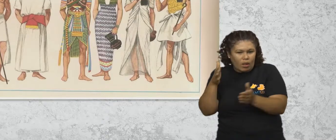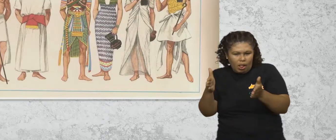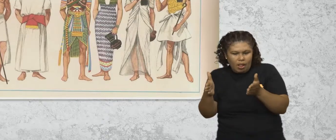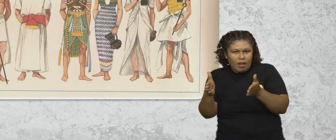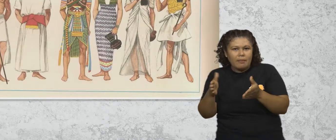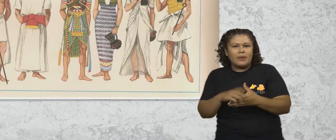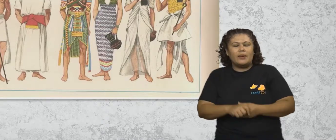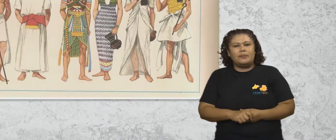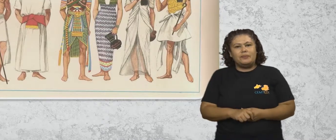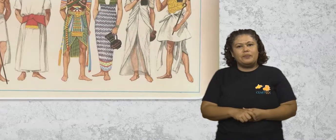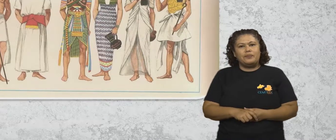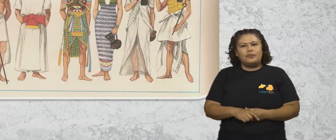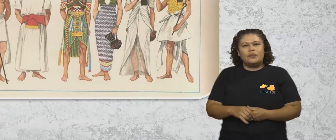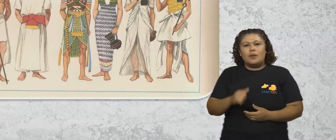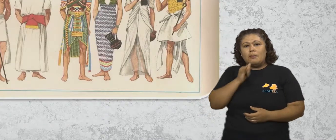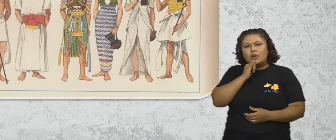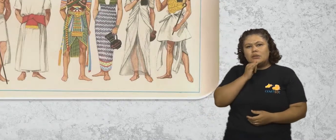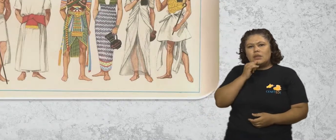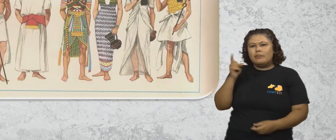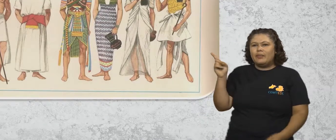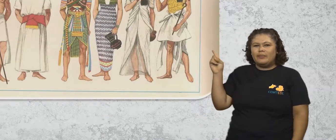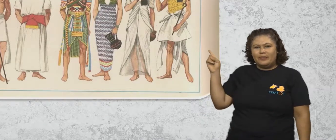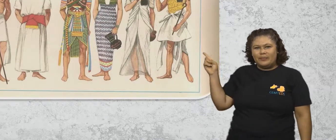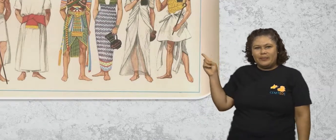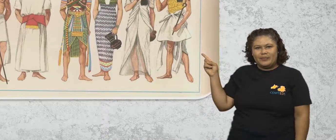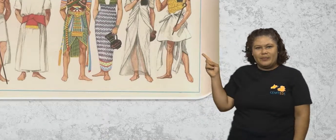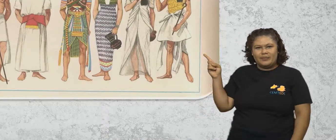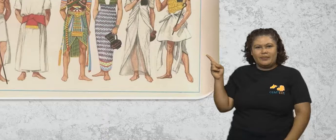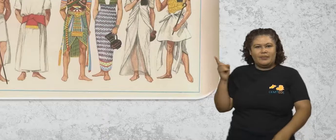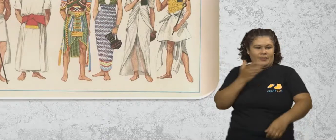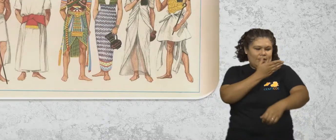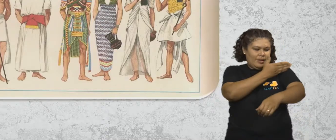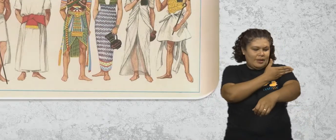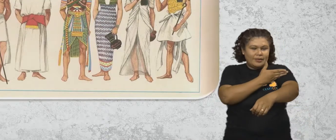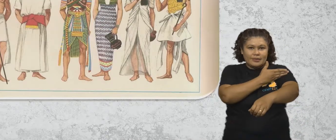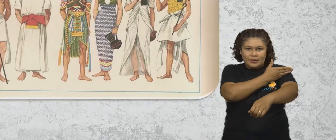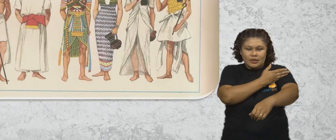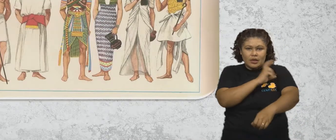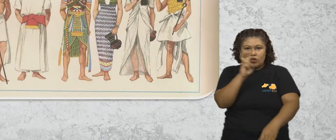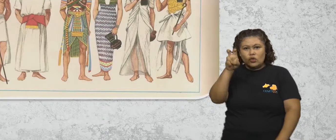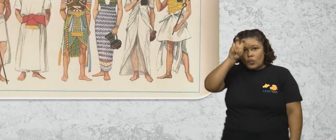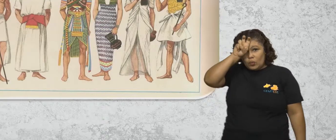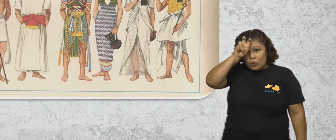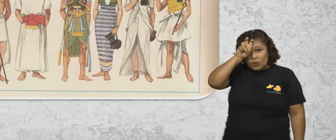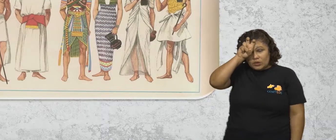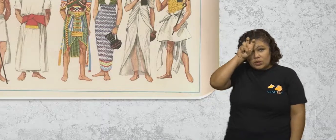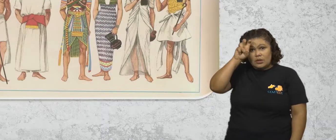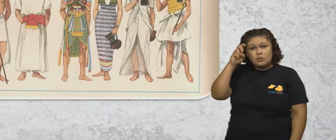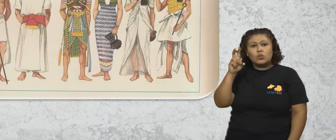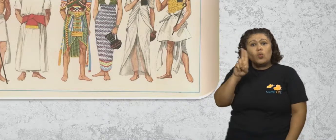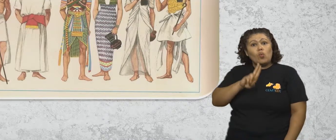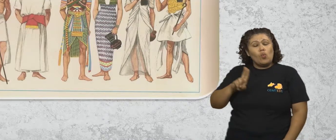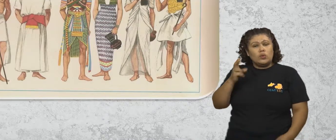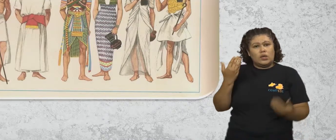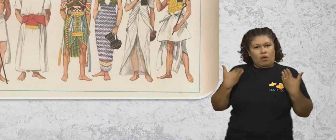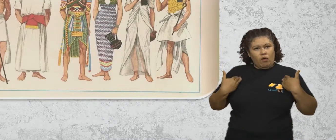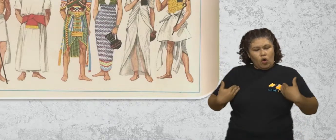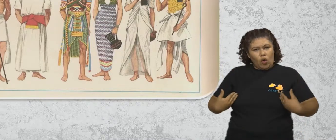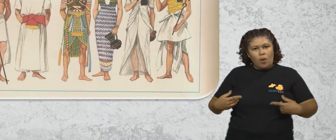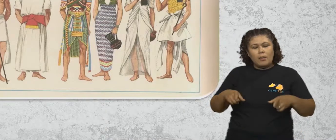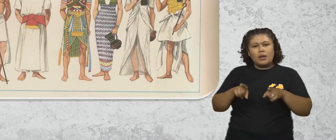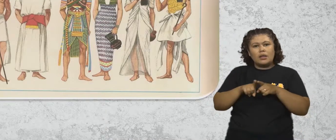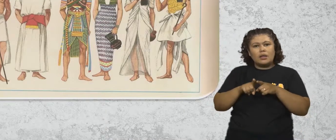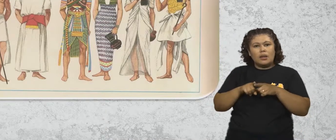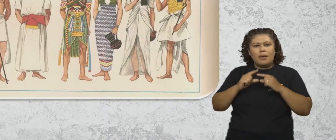são os principais materiais para a fabricação das roupas. Os egípcios usavam as roupas e os seus complementos como